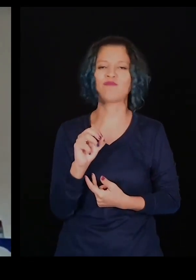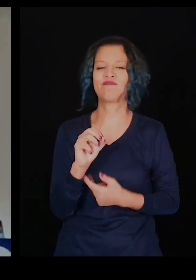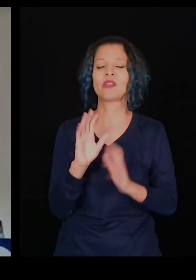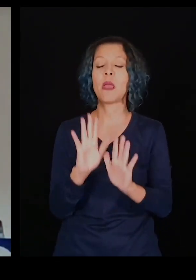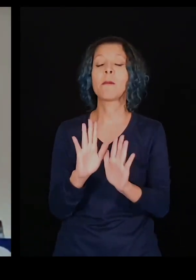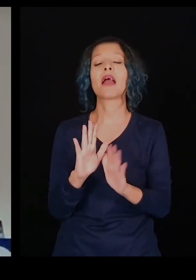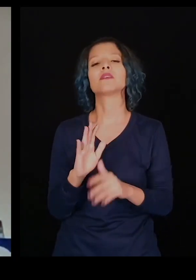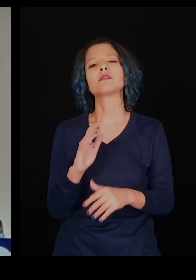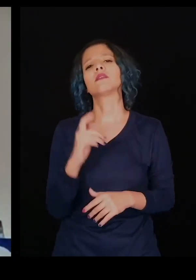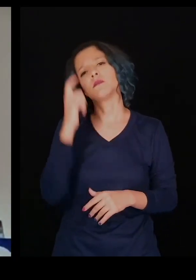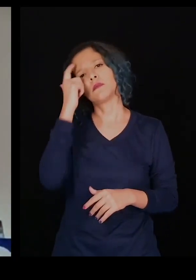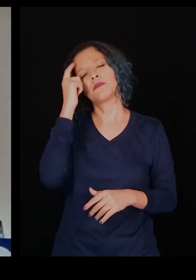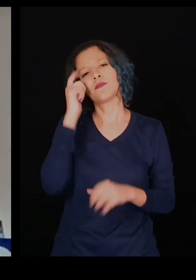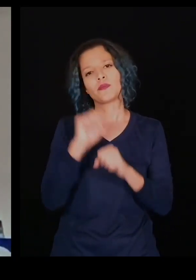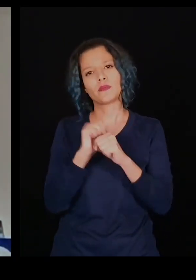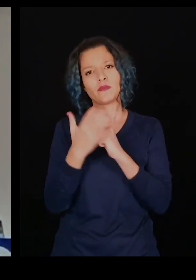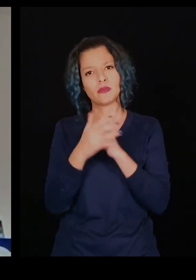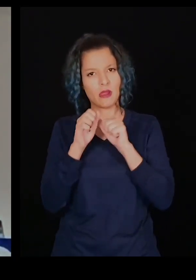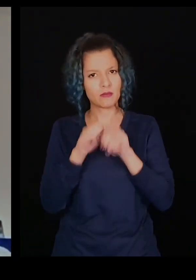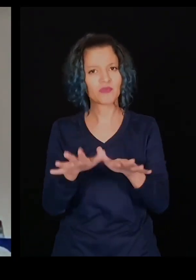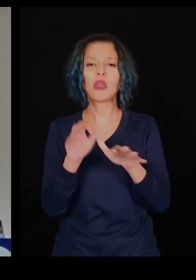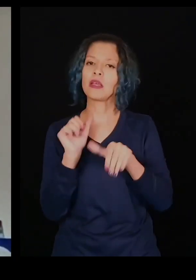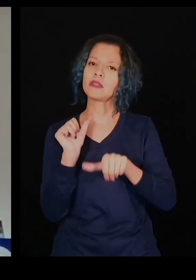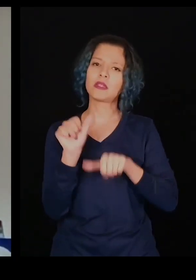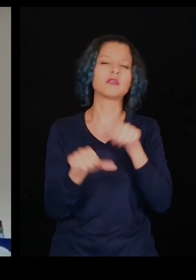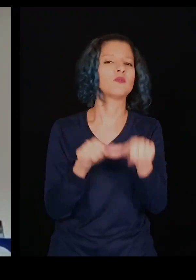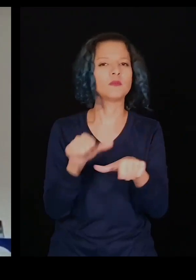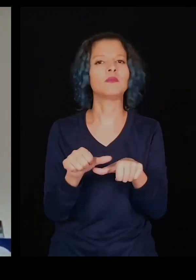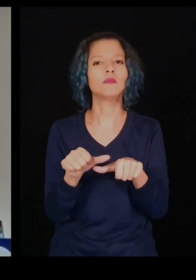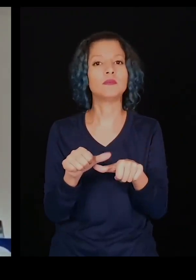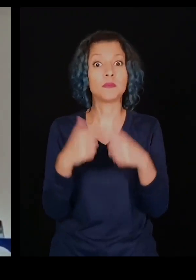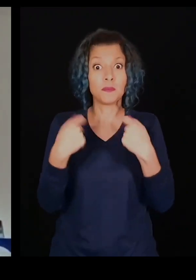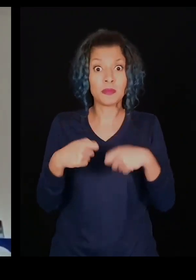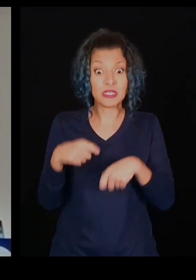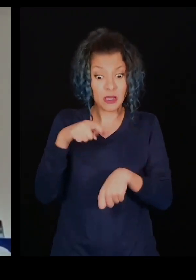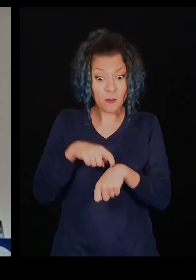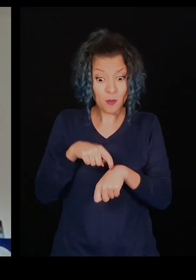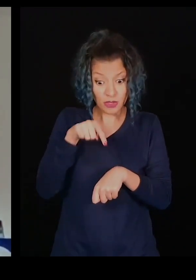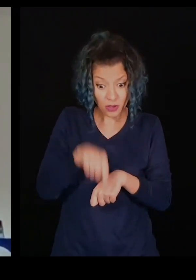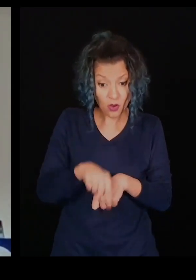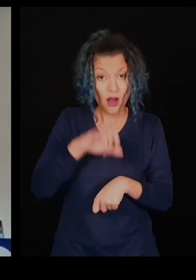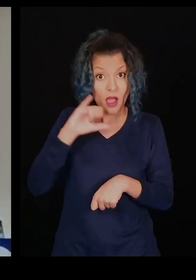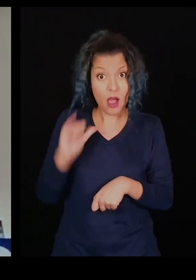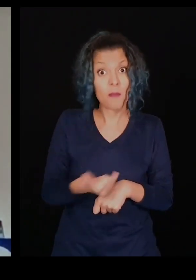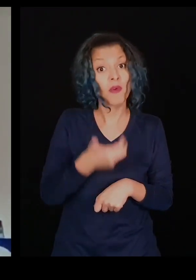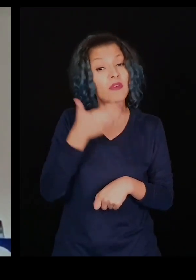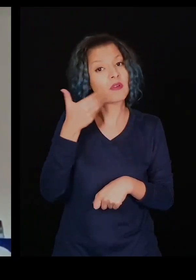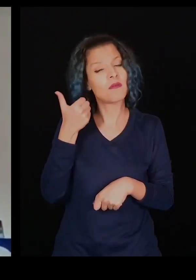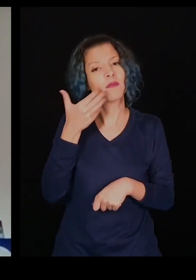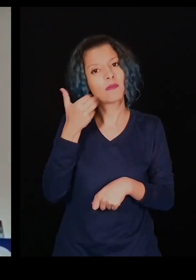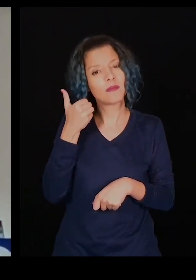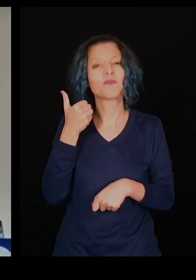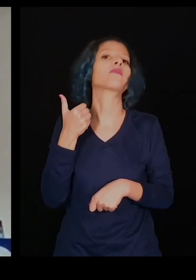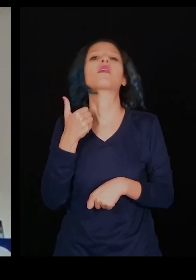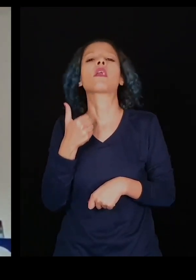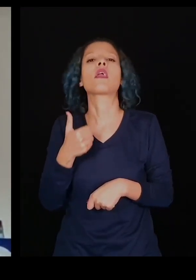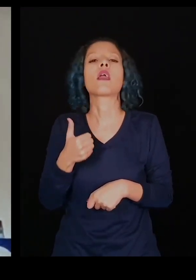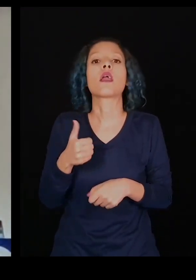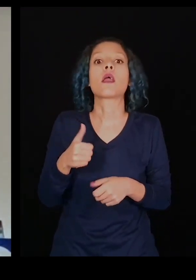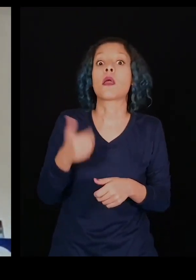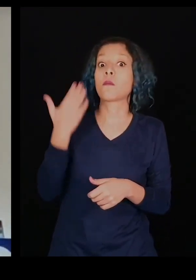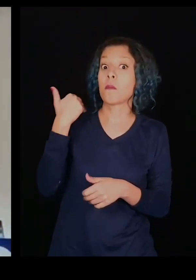essa oportunidade de transformação. Eu me senti, num primeiro momento, muito impactado